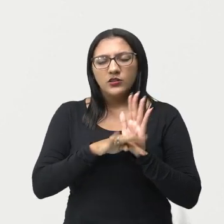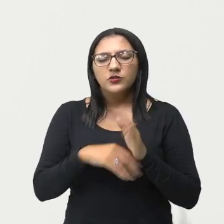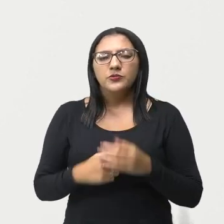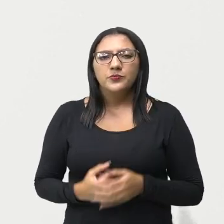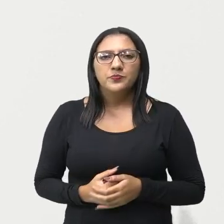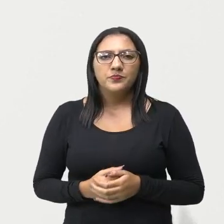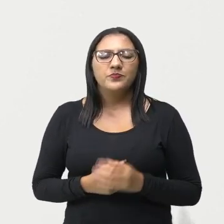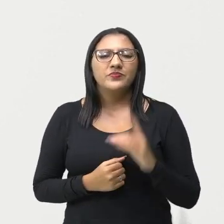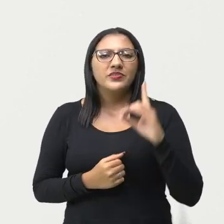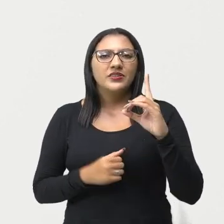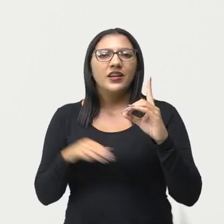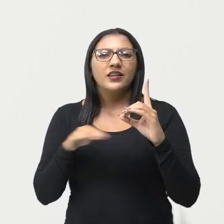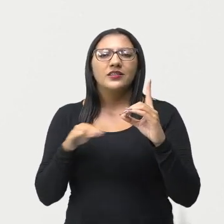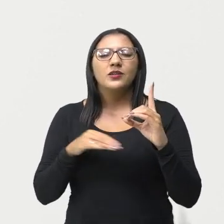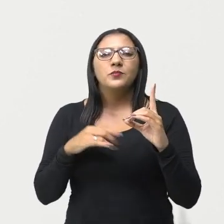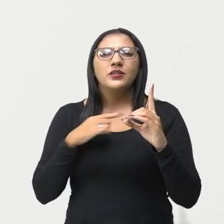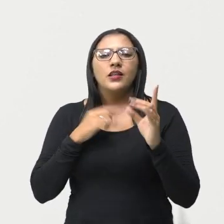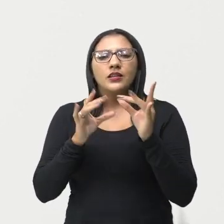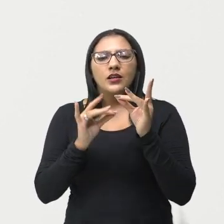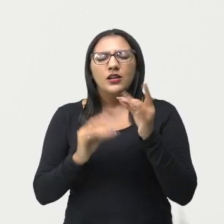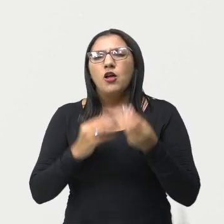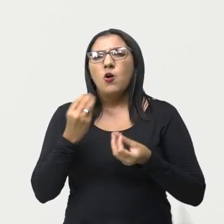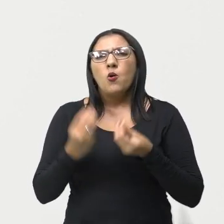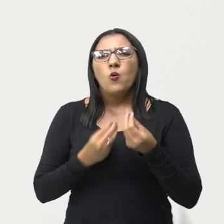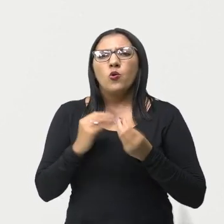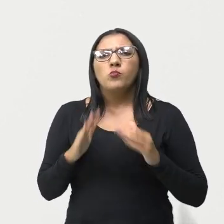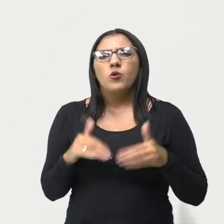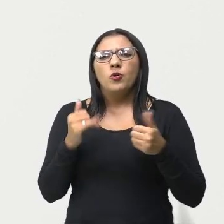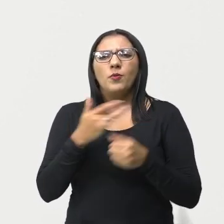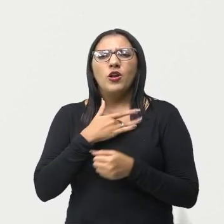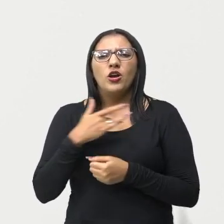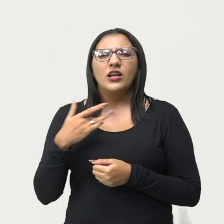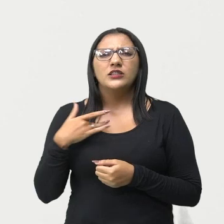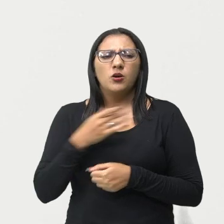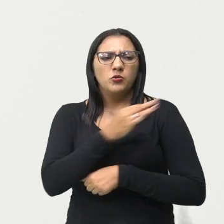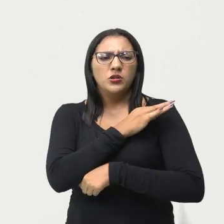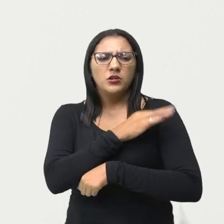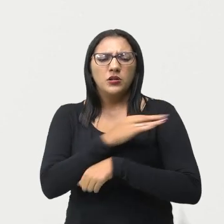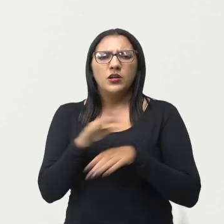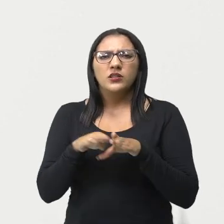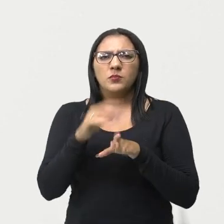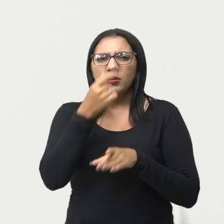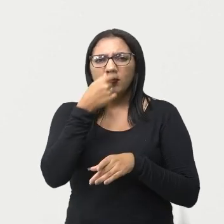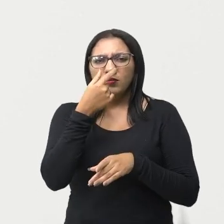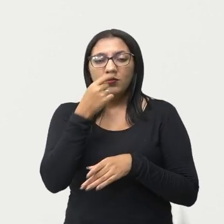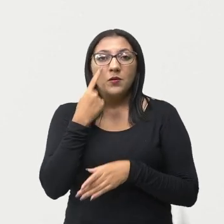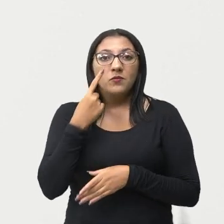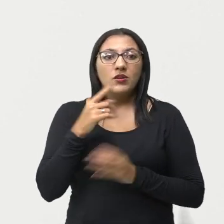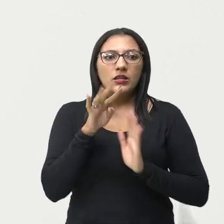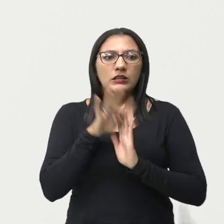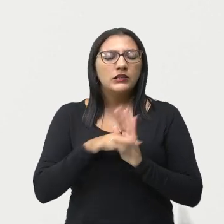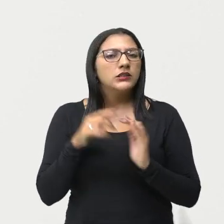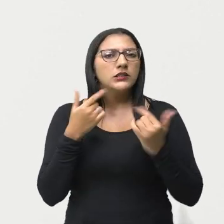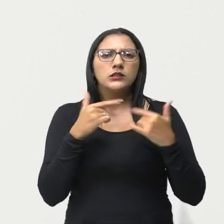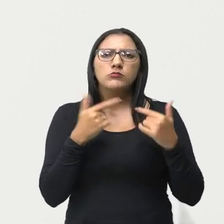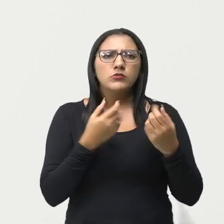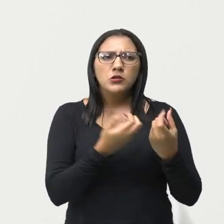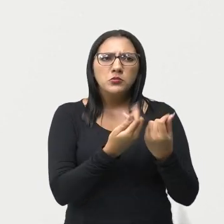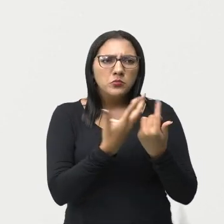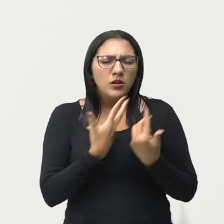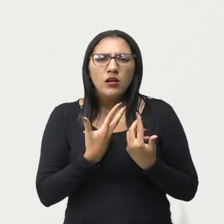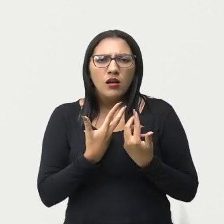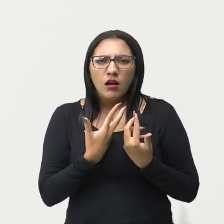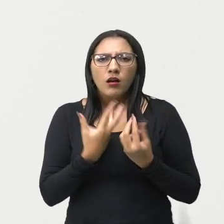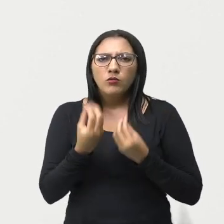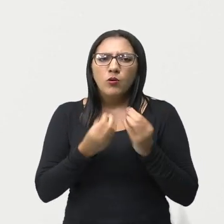D, como se recuperar de sarampo e da gripe, a gente não tem essa informação de como se recuperar dessas